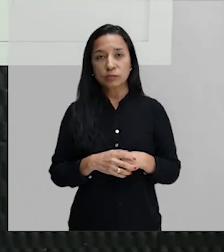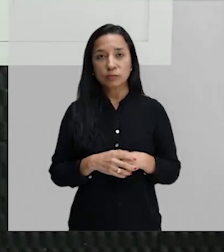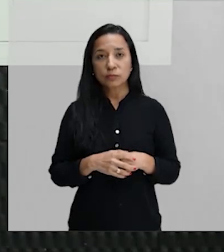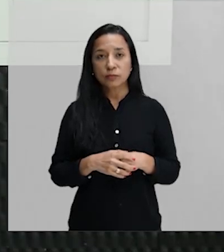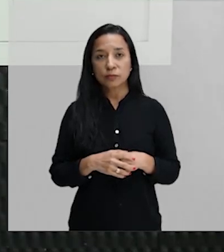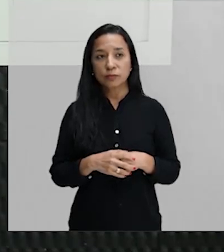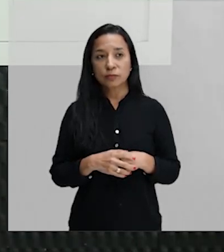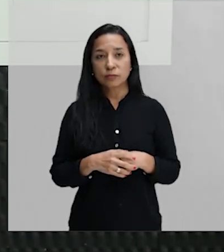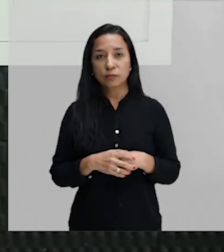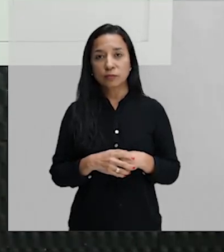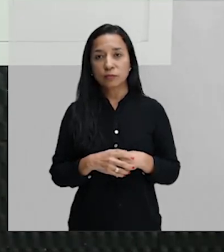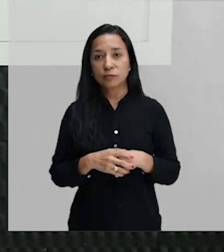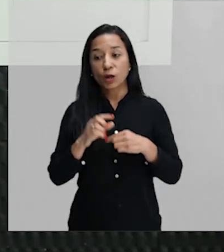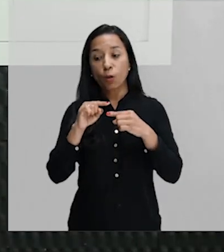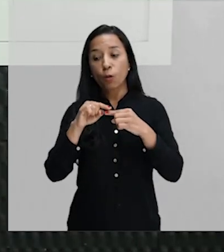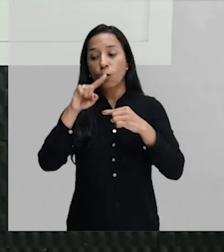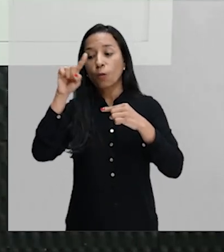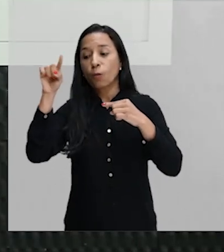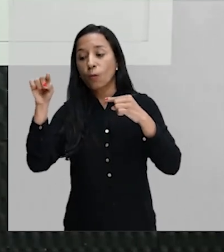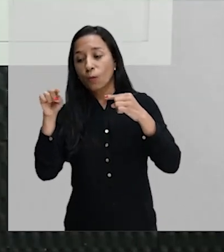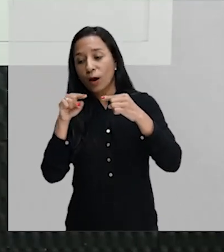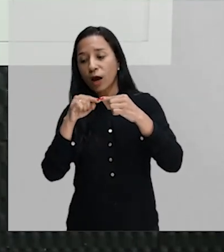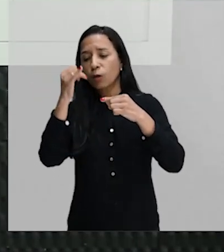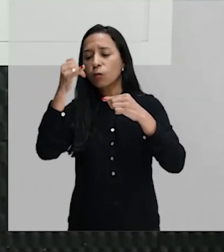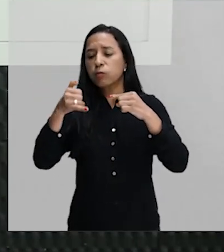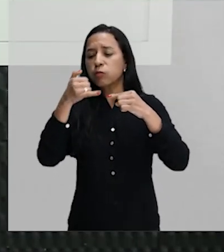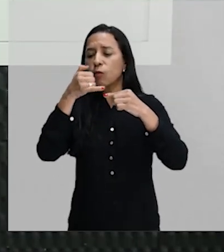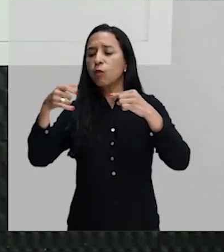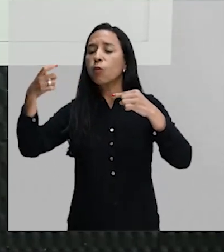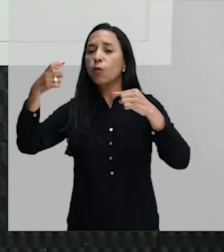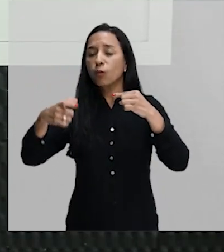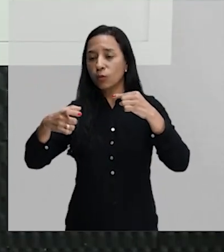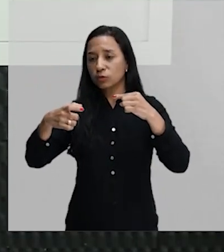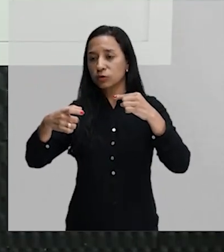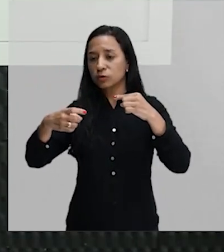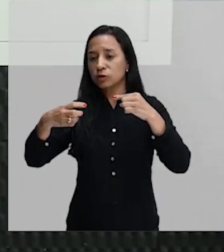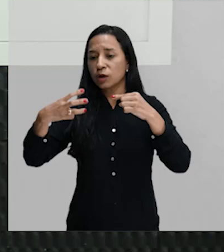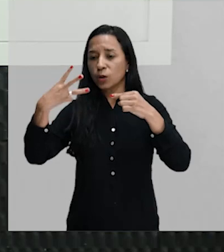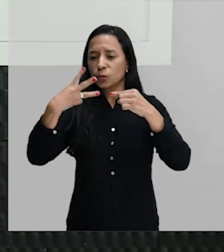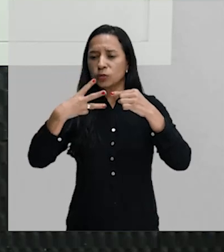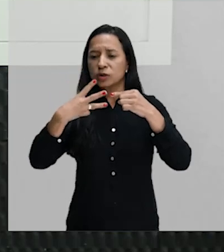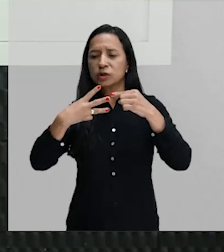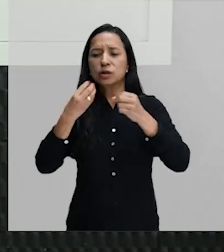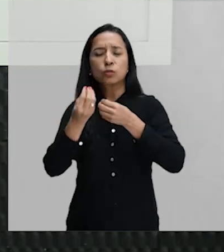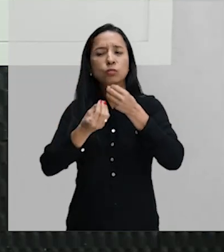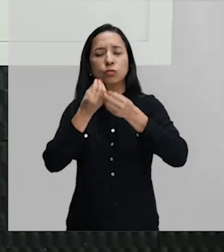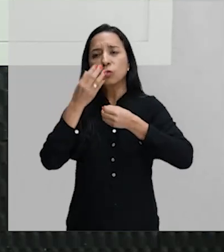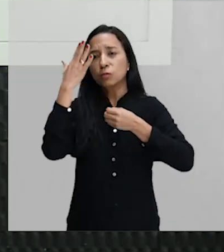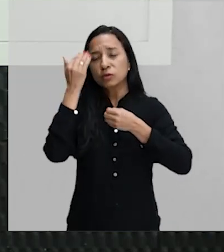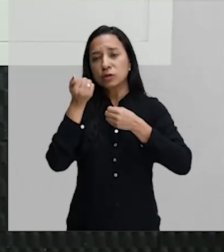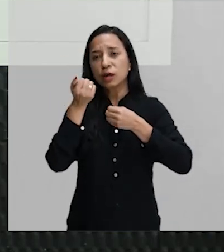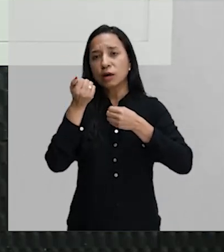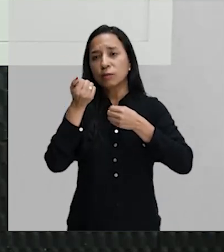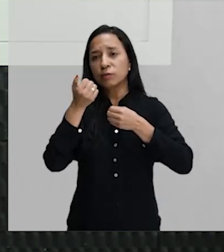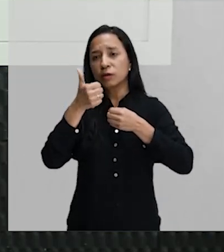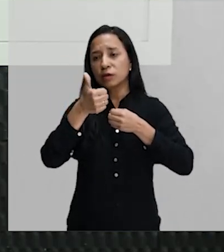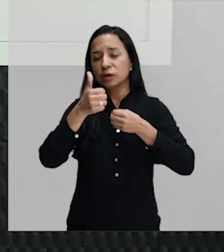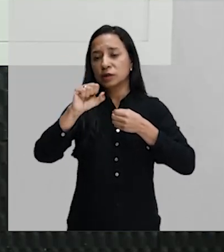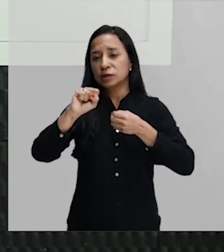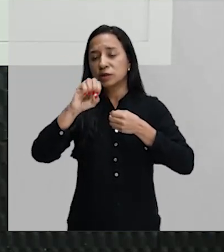graus. É um arco que está no terceiro quadrante. Pessoal, por que ele está no terceiro? Como é que eu sei? Porque ele vai de